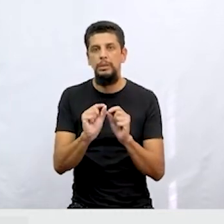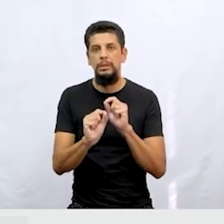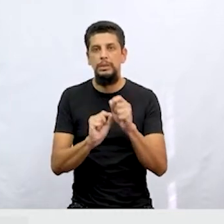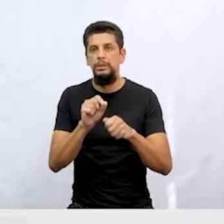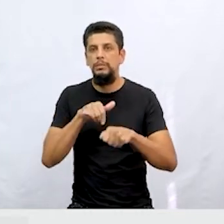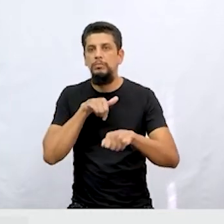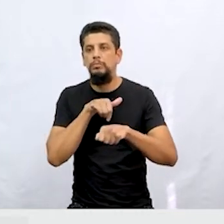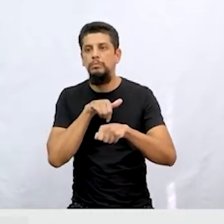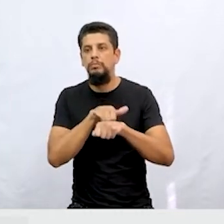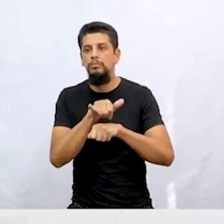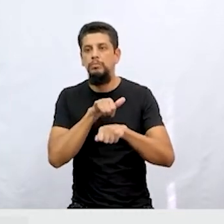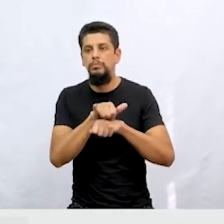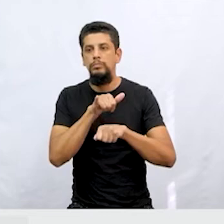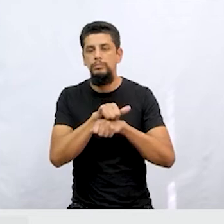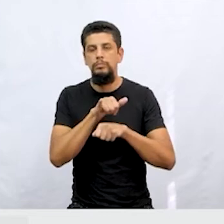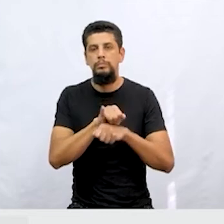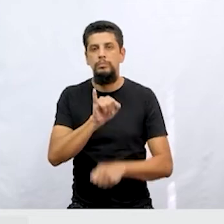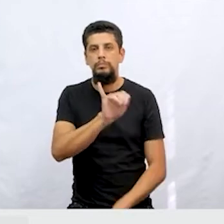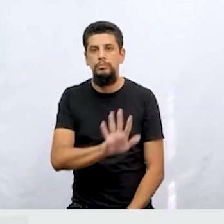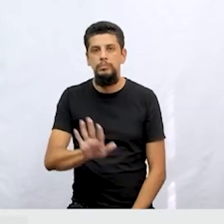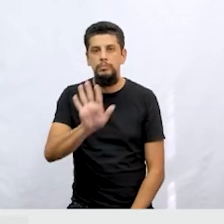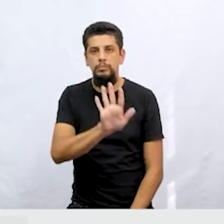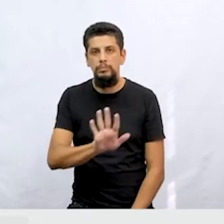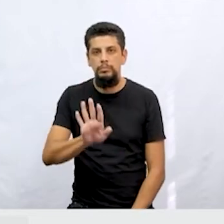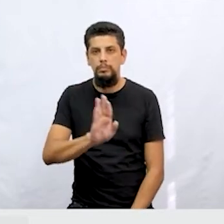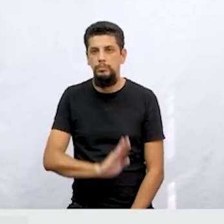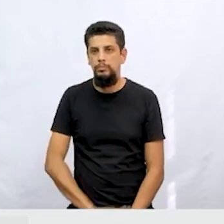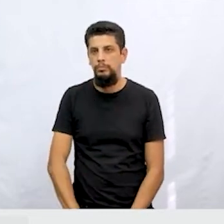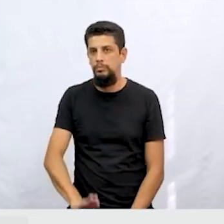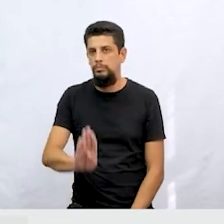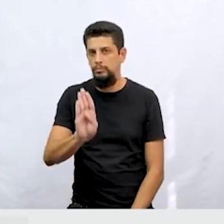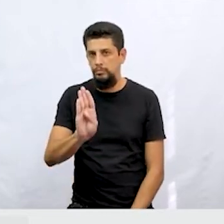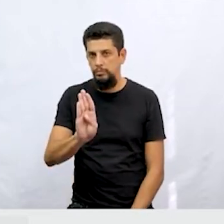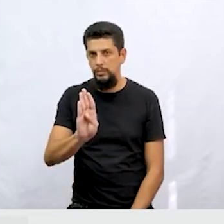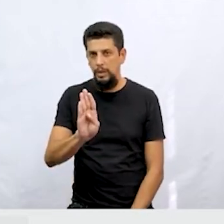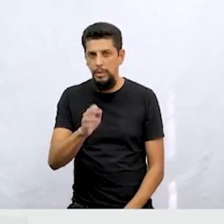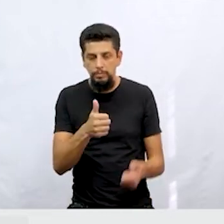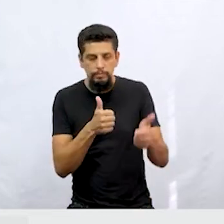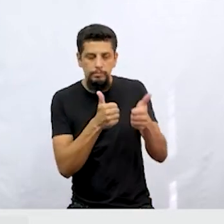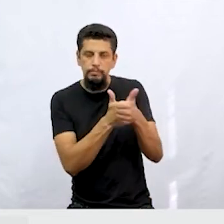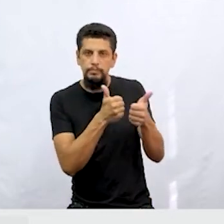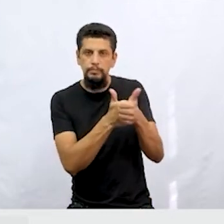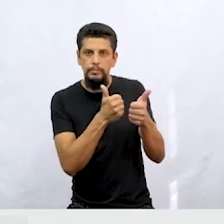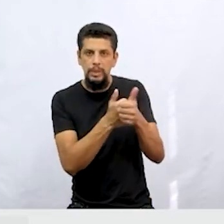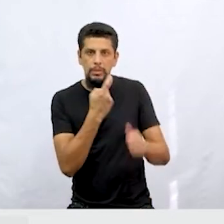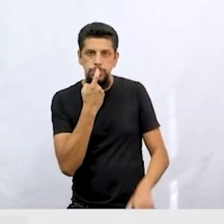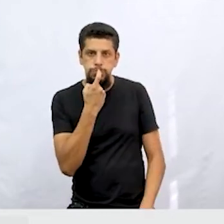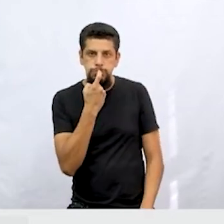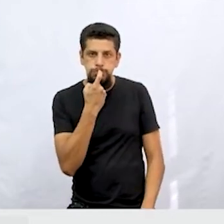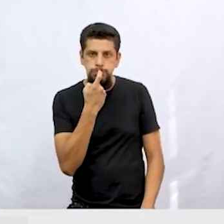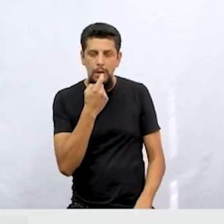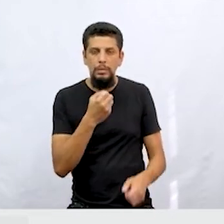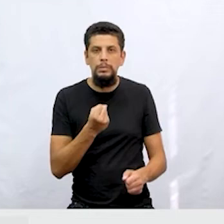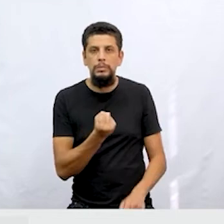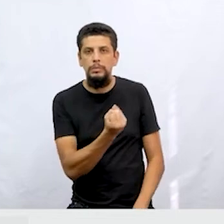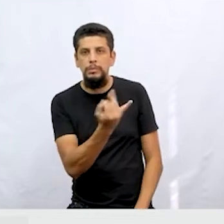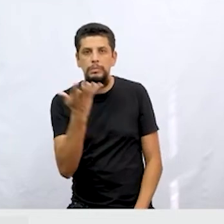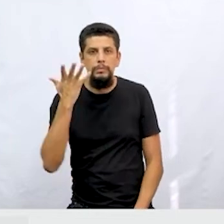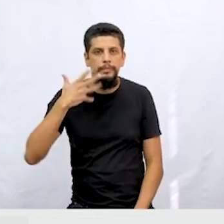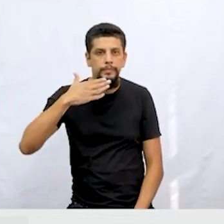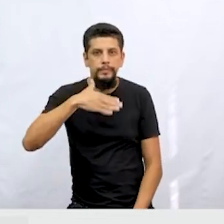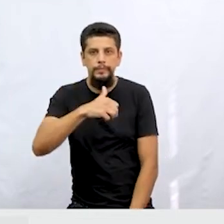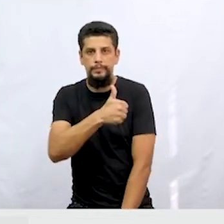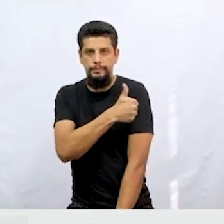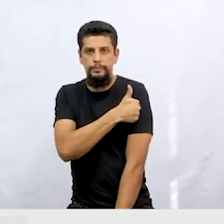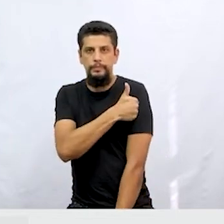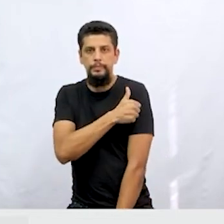está faltando na imagem B? Prestem bem atenção. Pode chegar pertinho, contar quantas